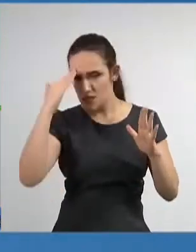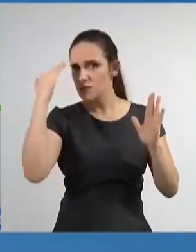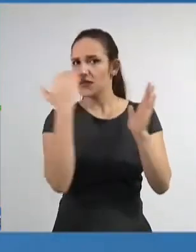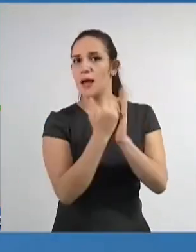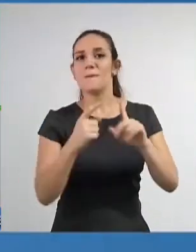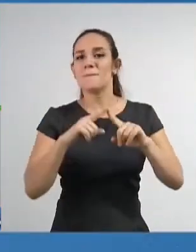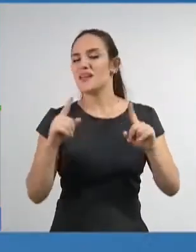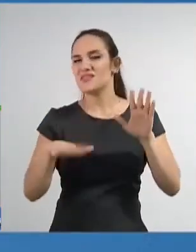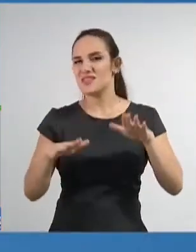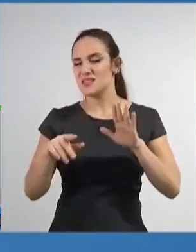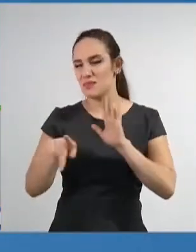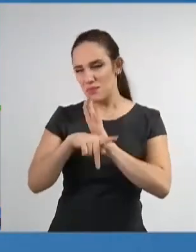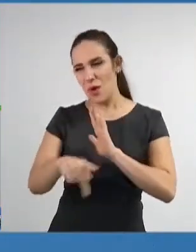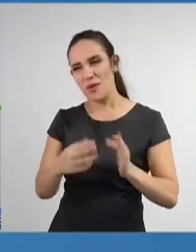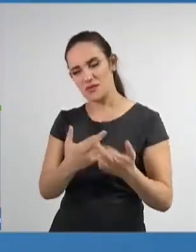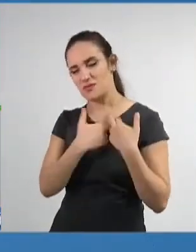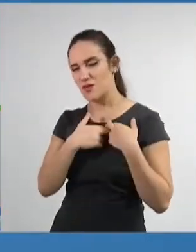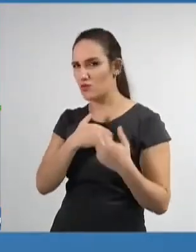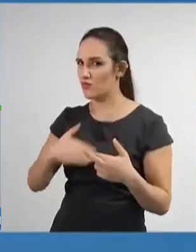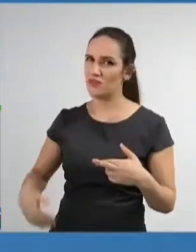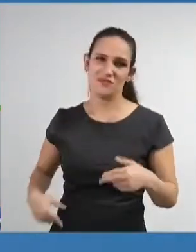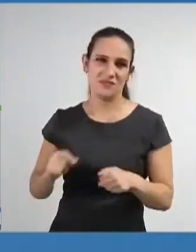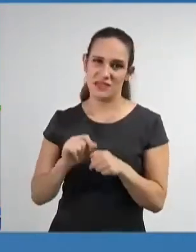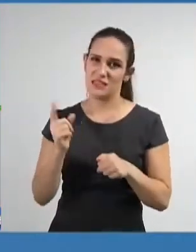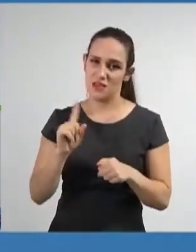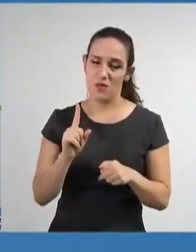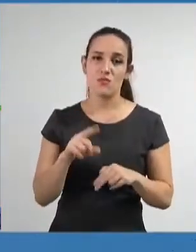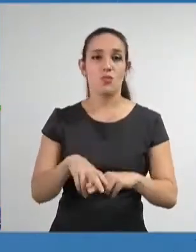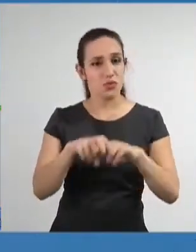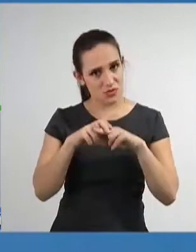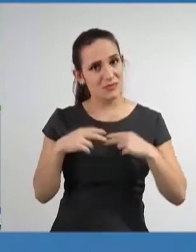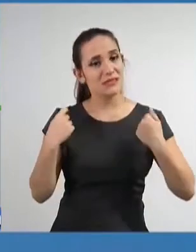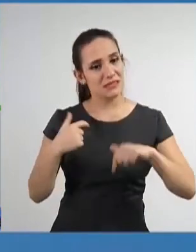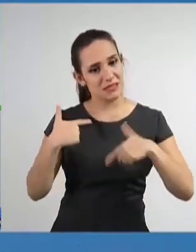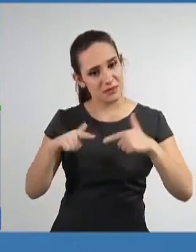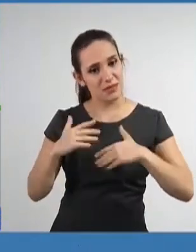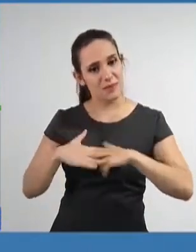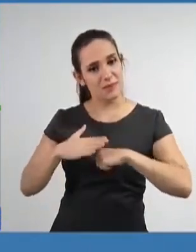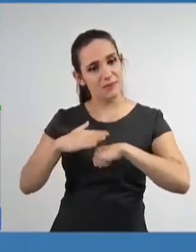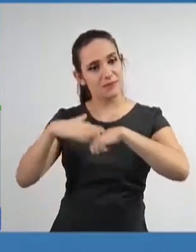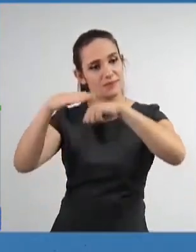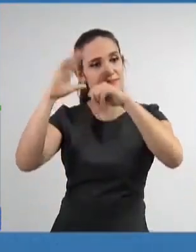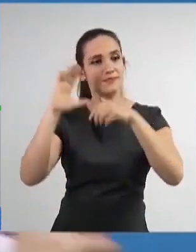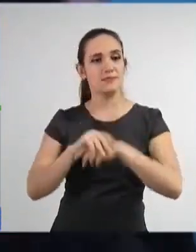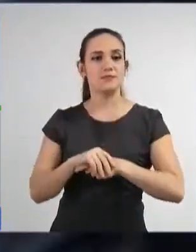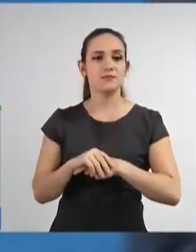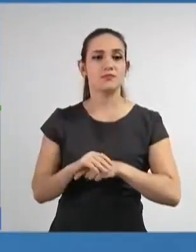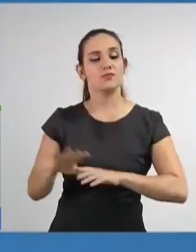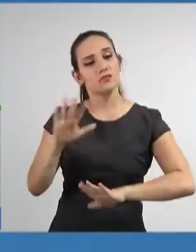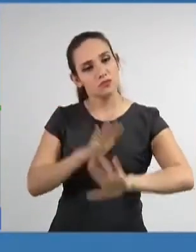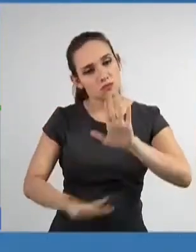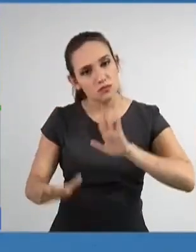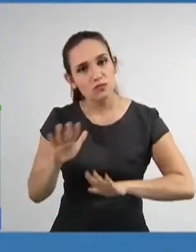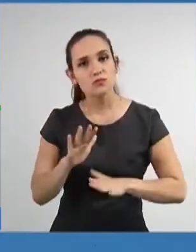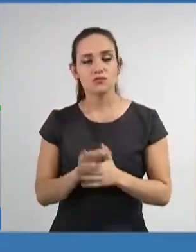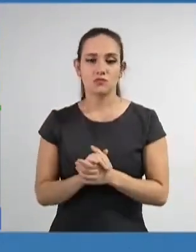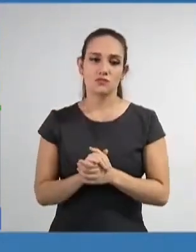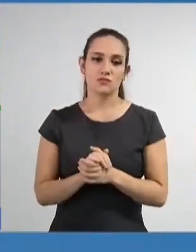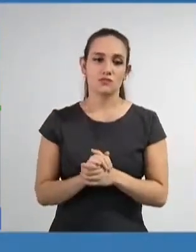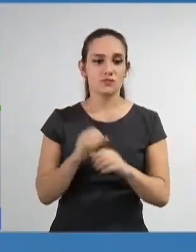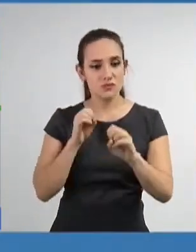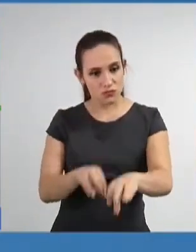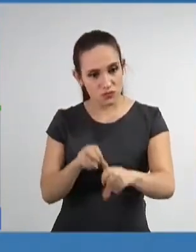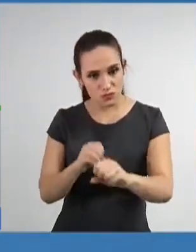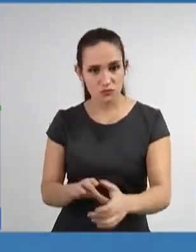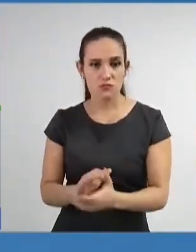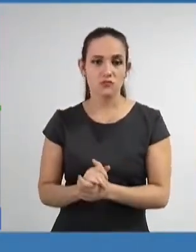do aparte, parabenizar Vossa Excelência. É preciso que nós trabalhemos cada vez mais na perspectiva da prevenção. Educação é prevenção,